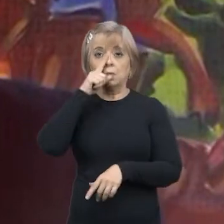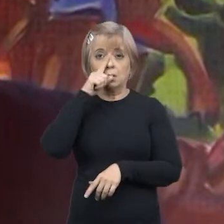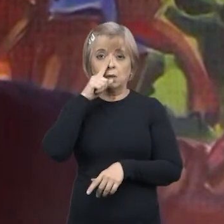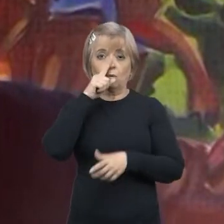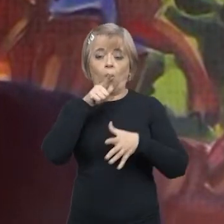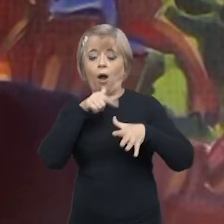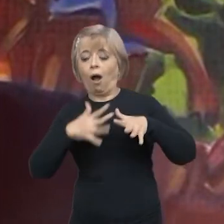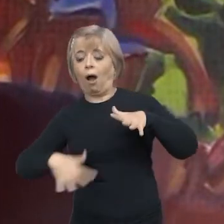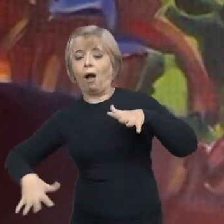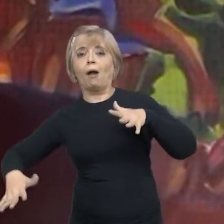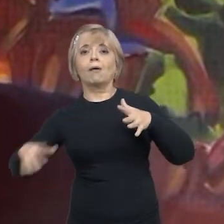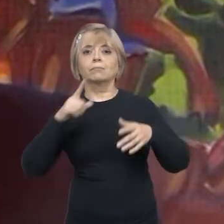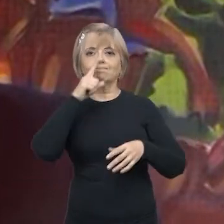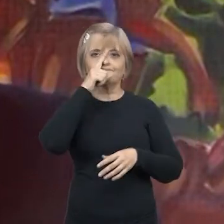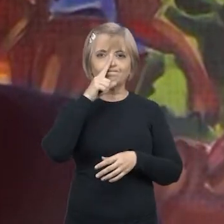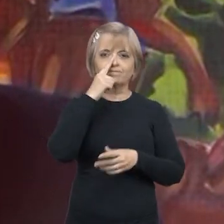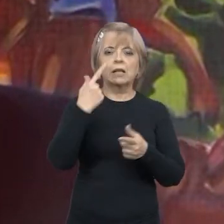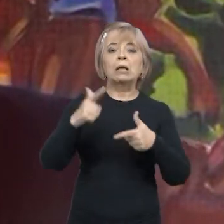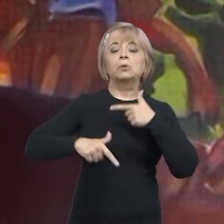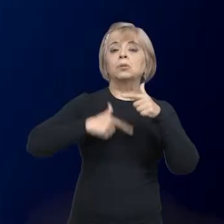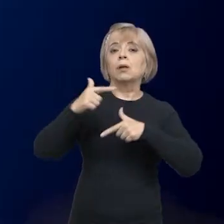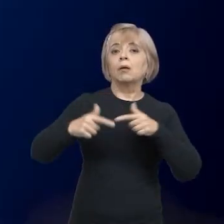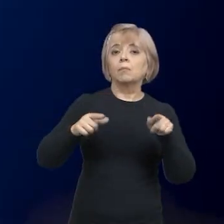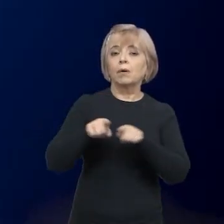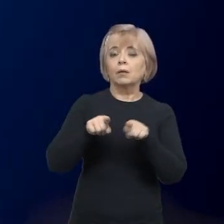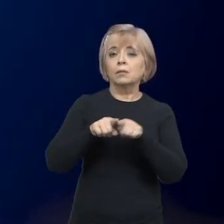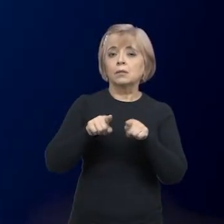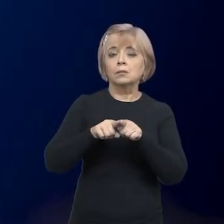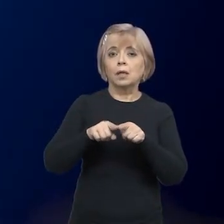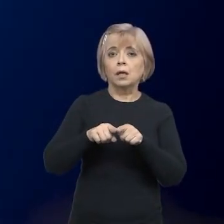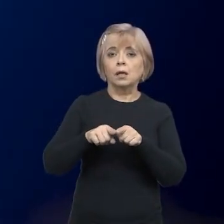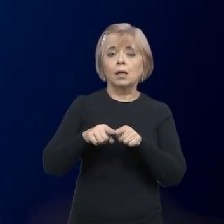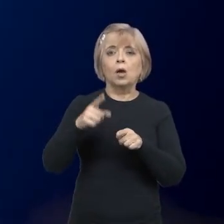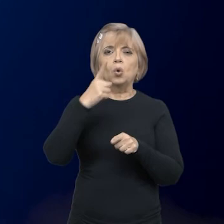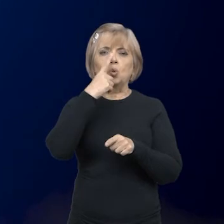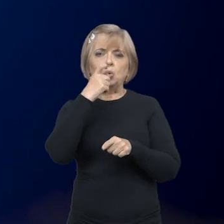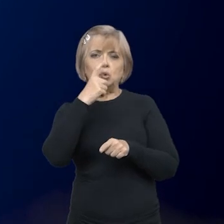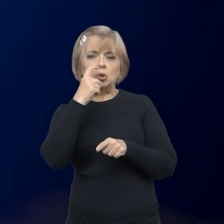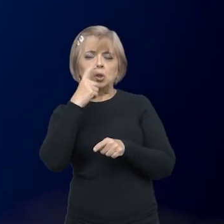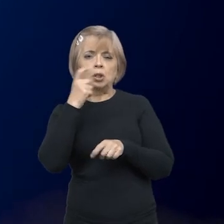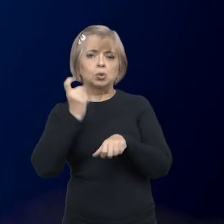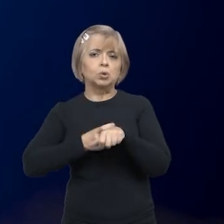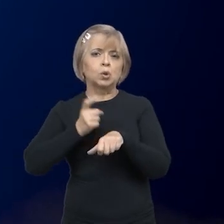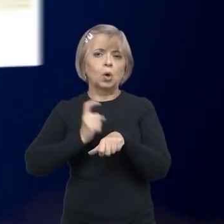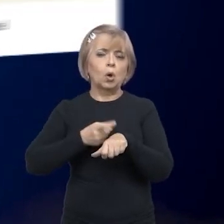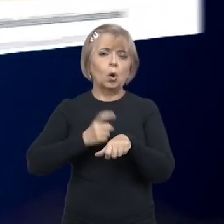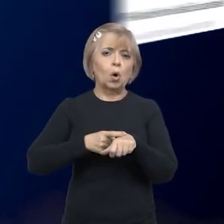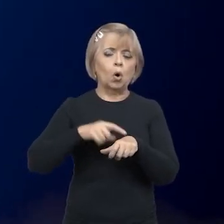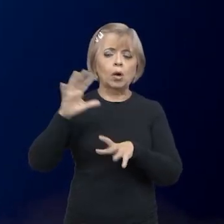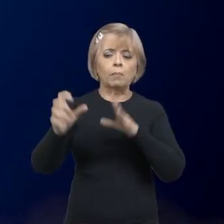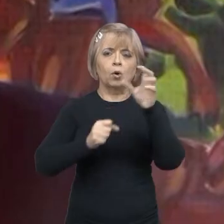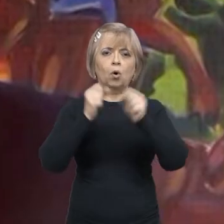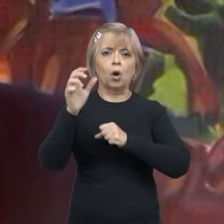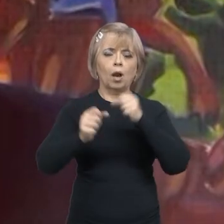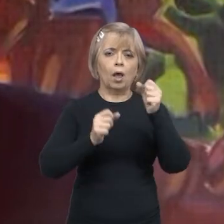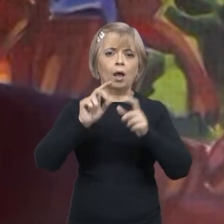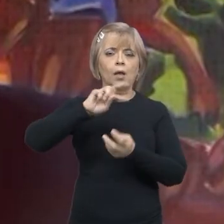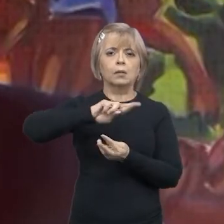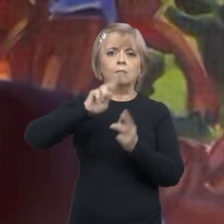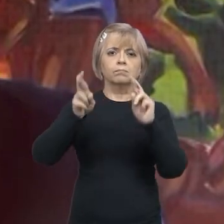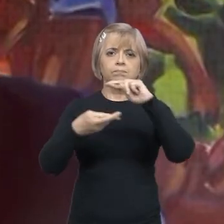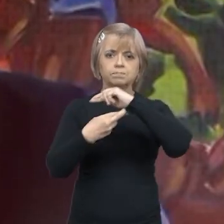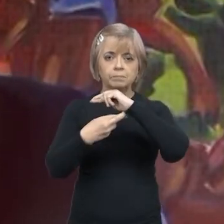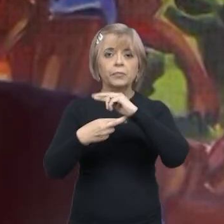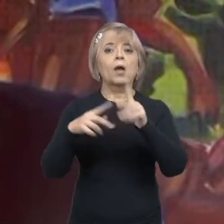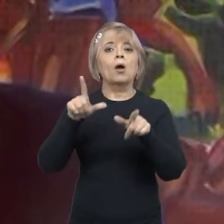trabalho. A mesma coisa podemos dizer sobre a questão dos resíduos sólidos, né, sobre a questão da suspensão da coleta seletiva, porque os